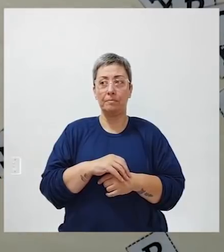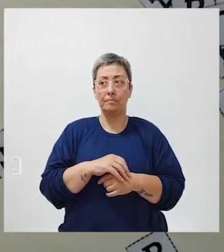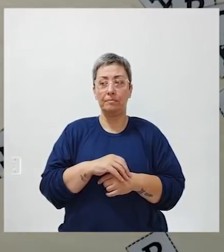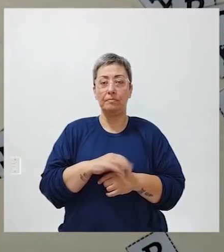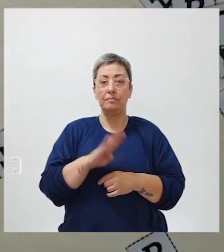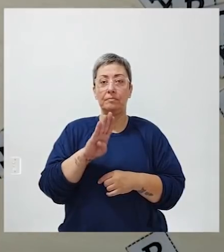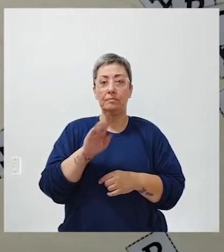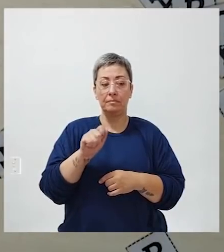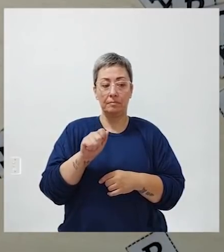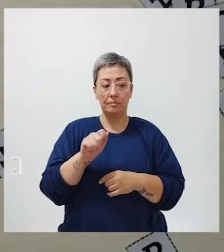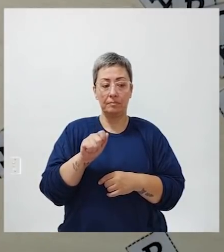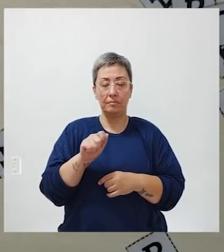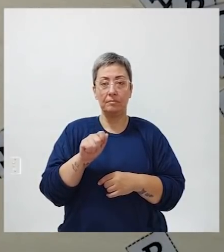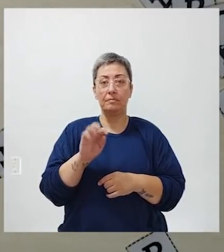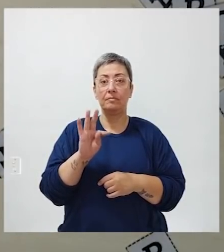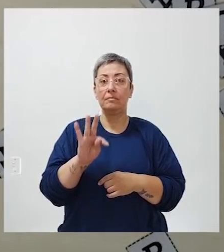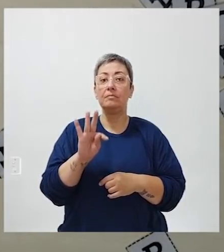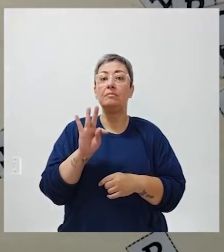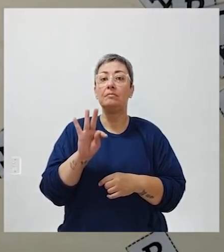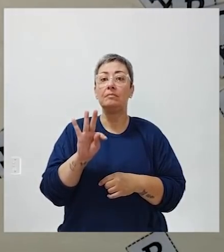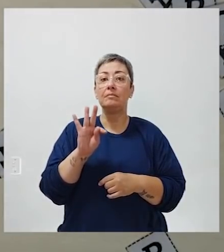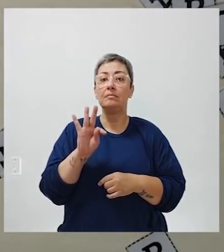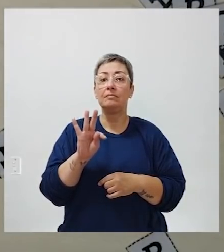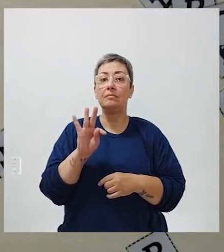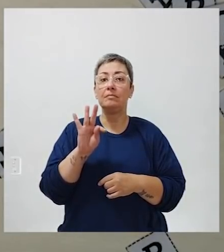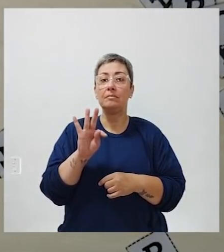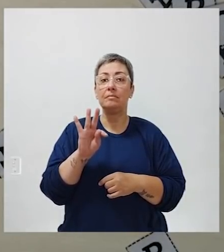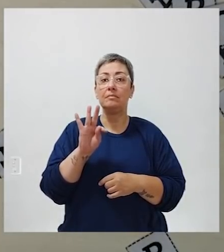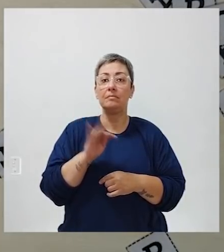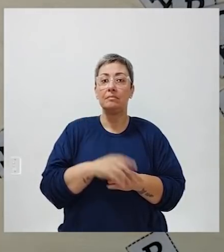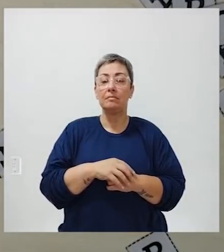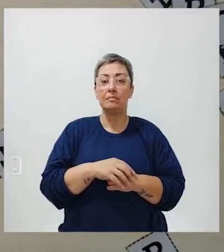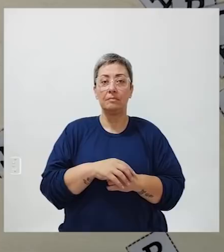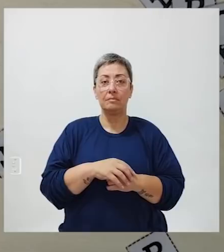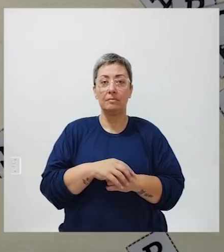Batata. Como é que faz o t, t, t, t, t?